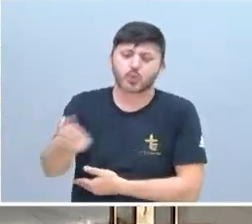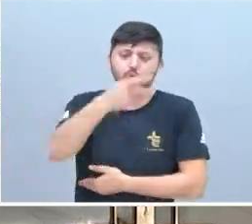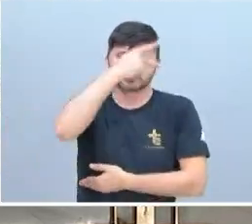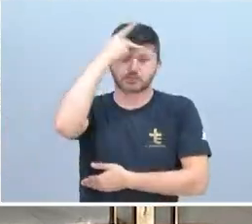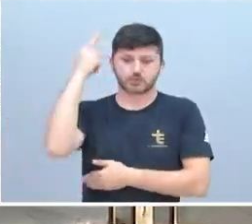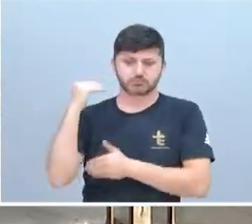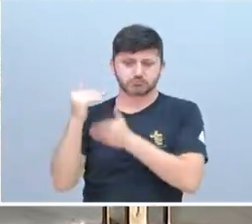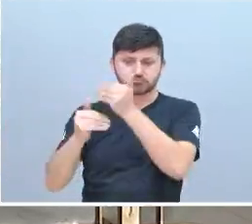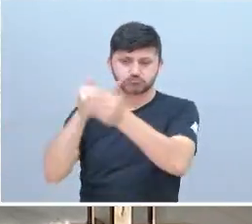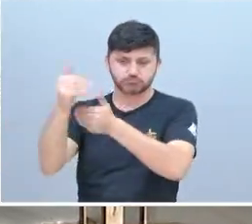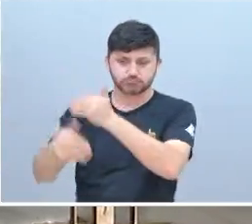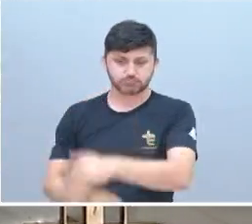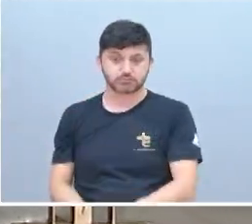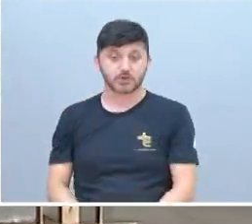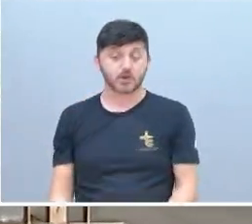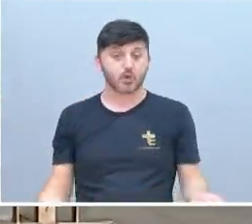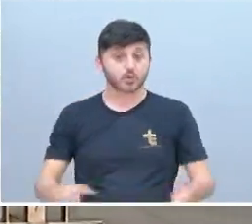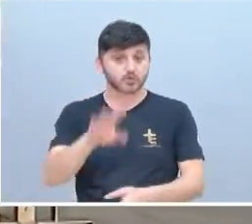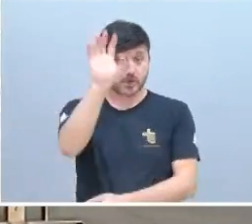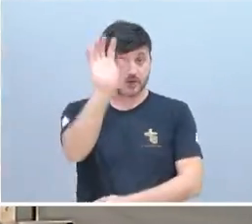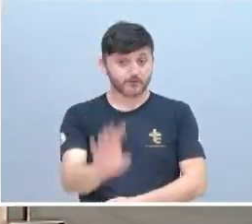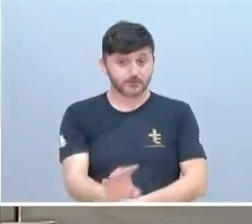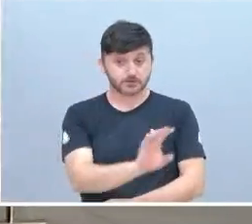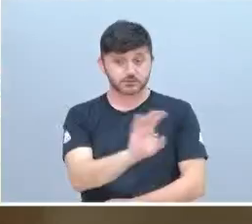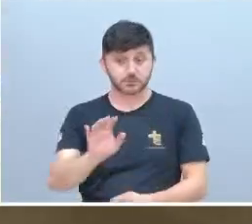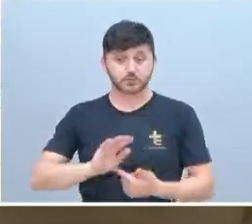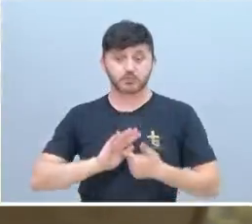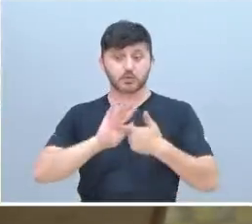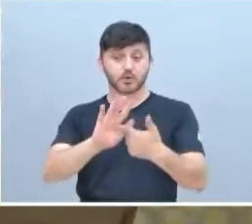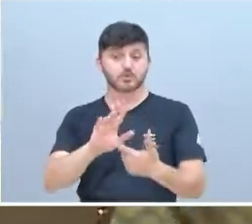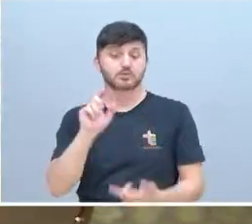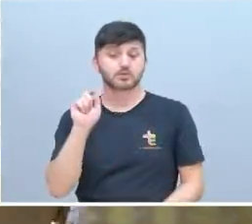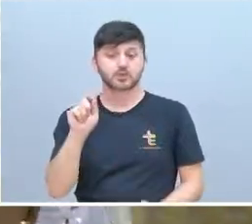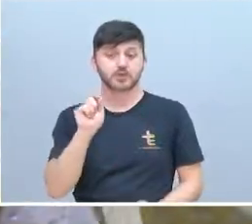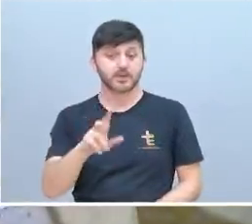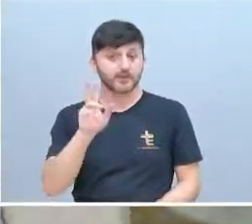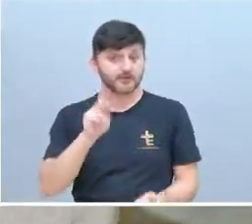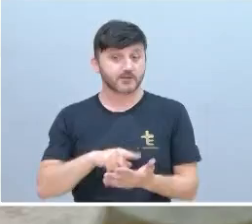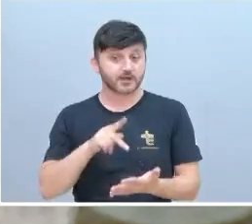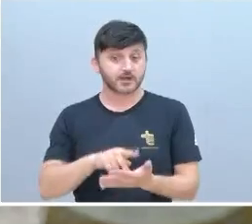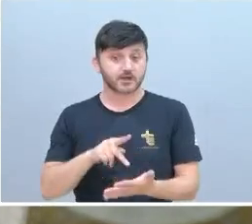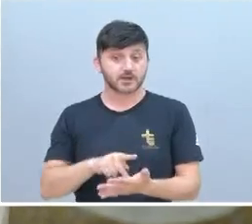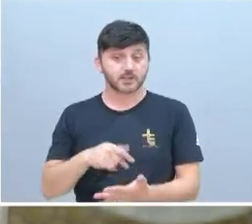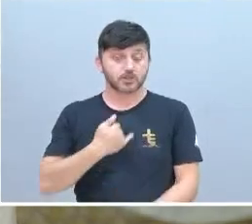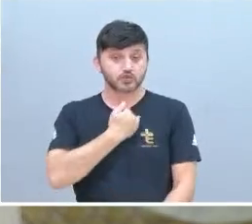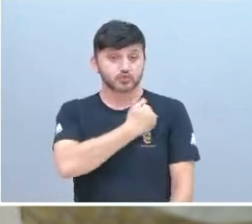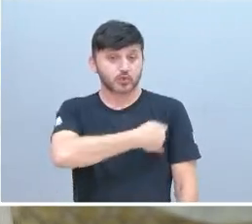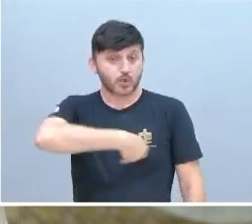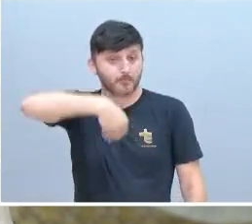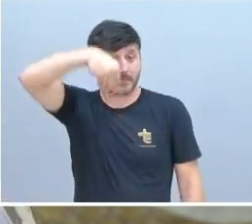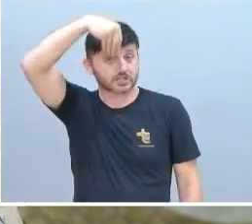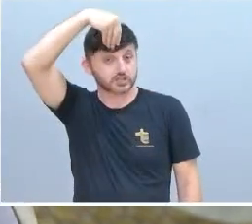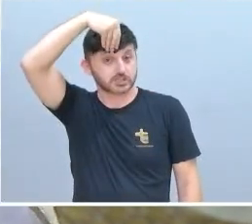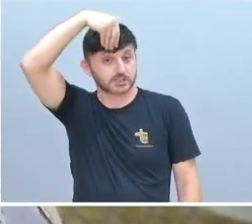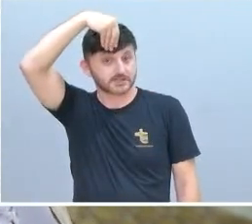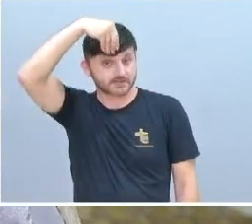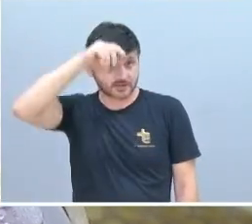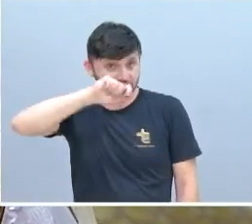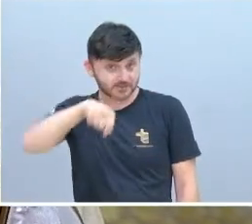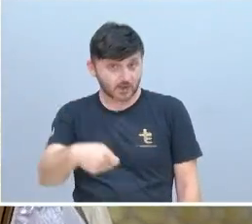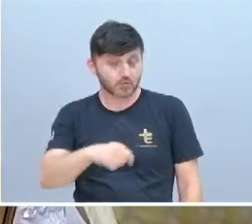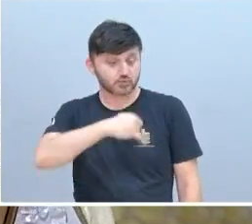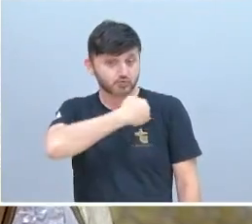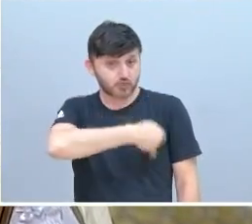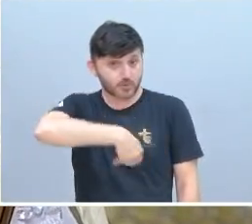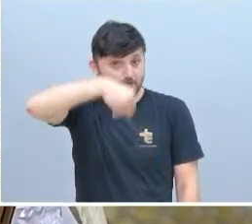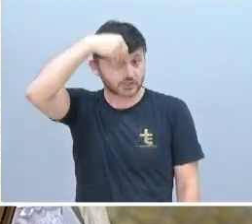Vamos começar no Evangelho. De fato, a presença de João Batista, que foi o